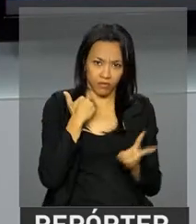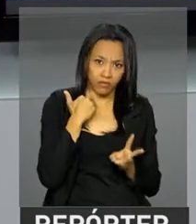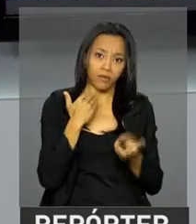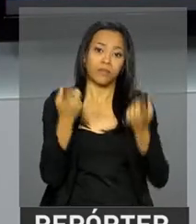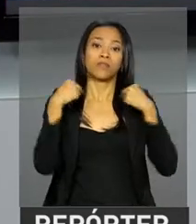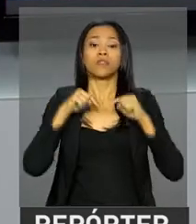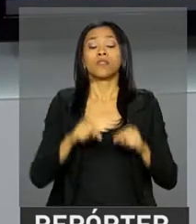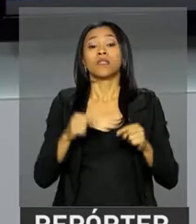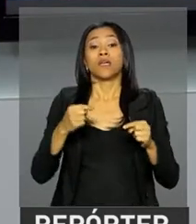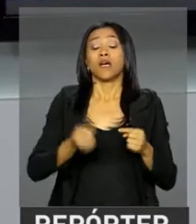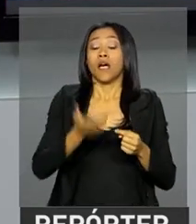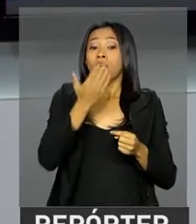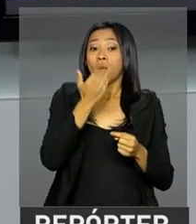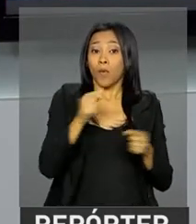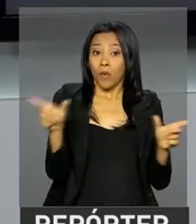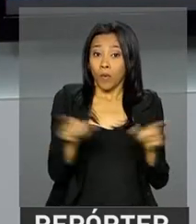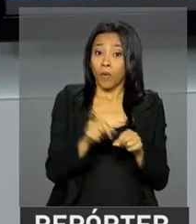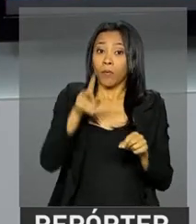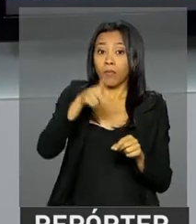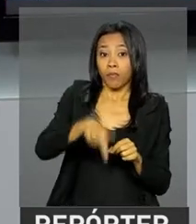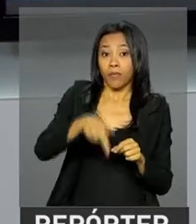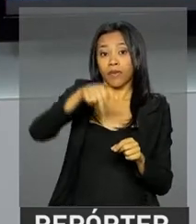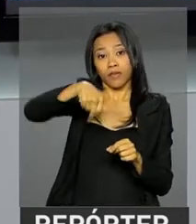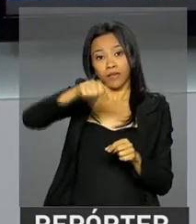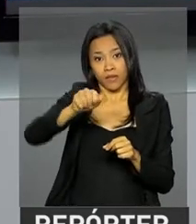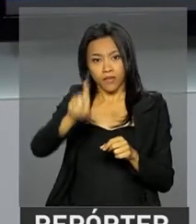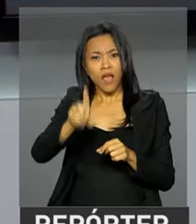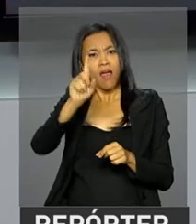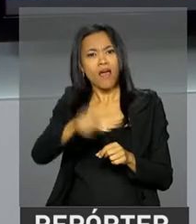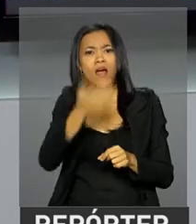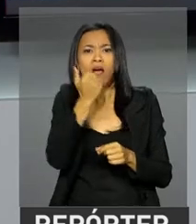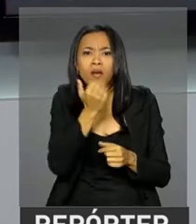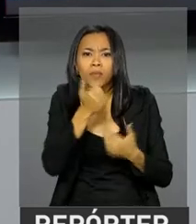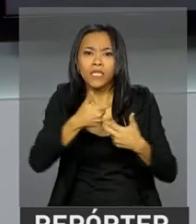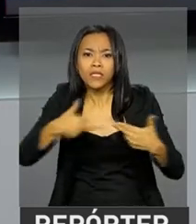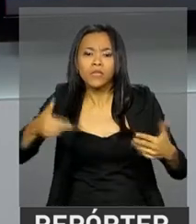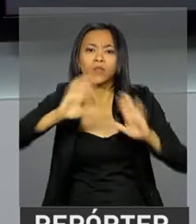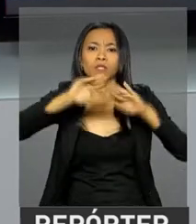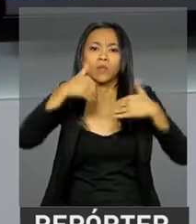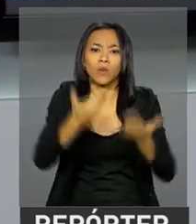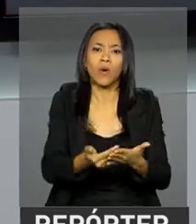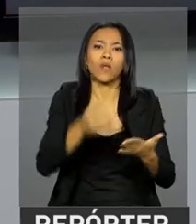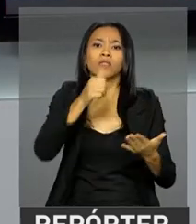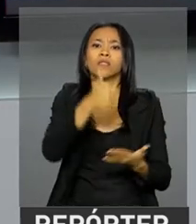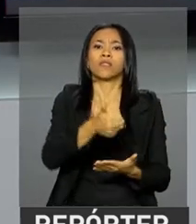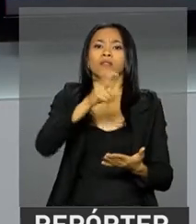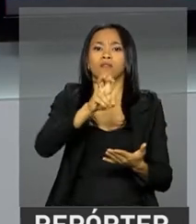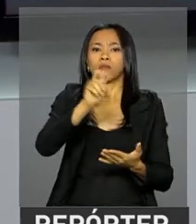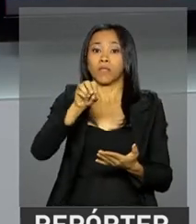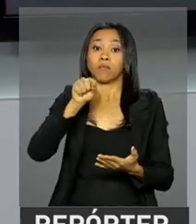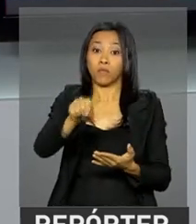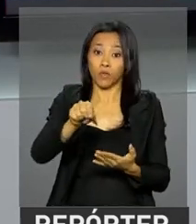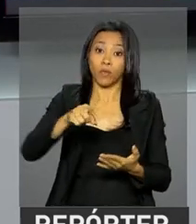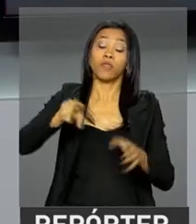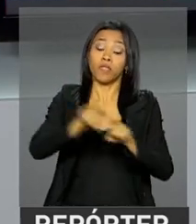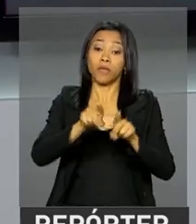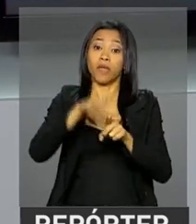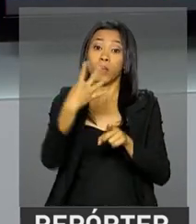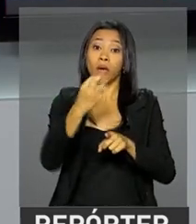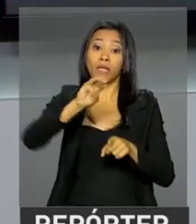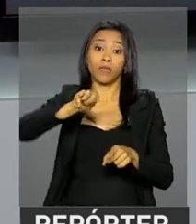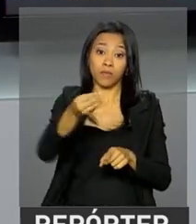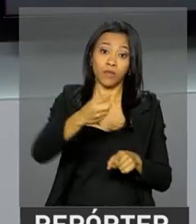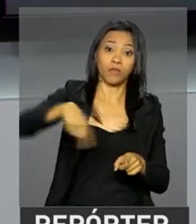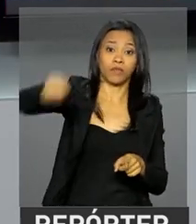de Alimentação Escolar atende mais de 150 mil escolas e cerca de 40 milhões de estudantes em todo o país. Só neste